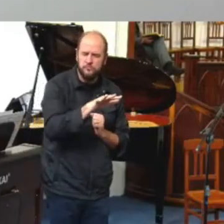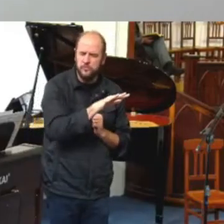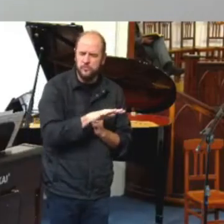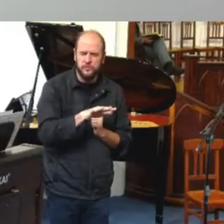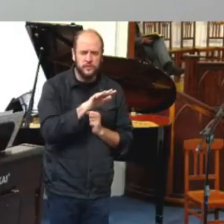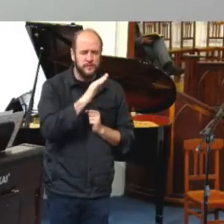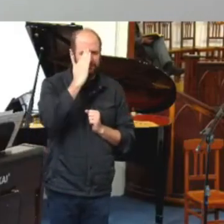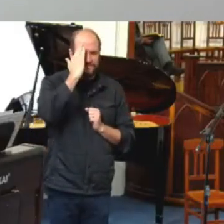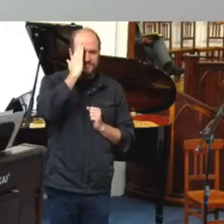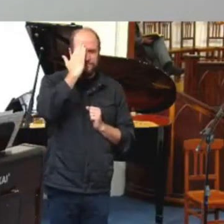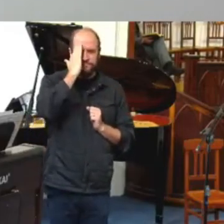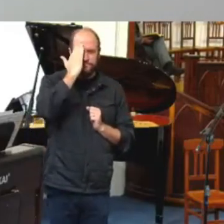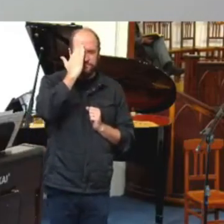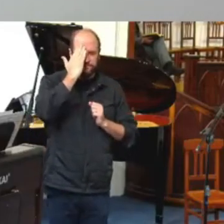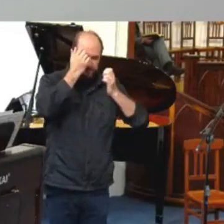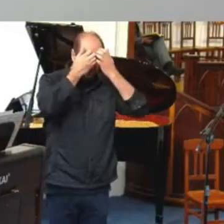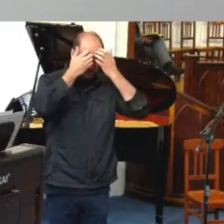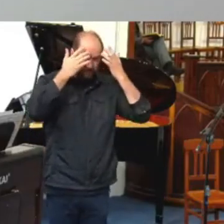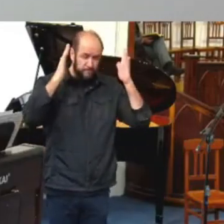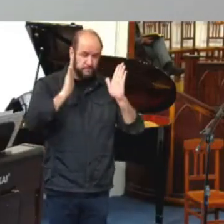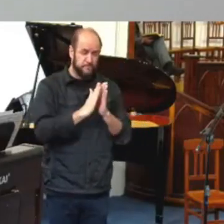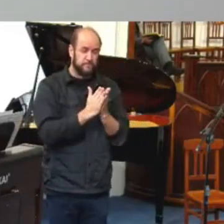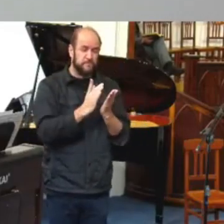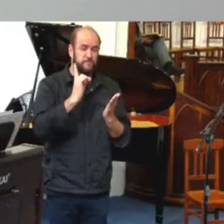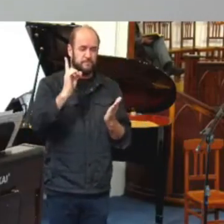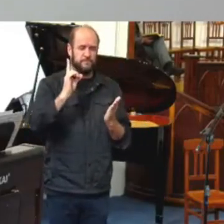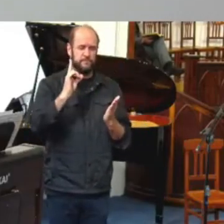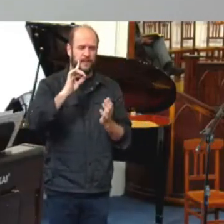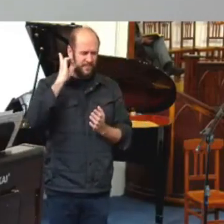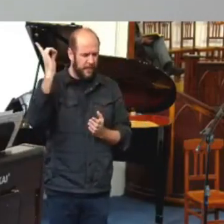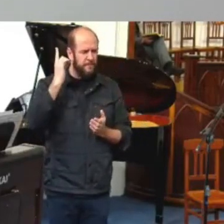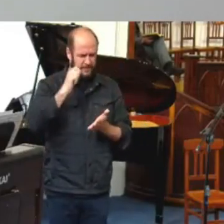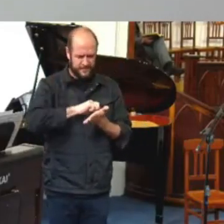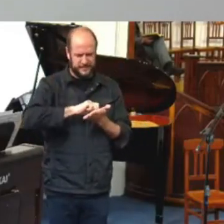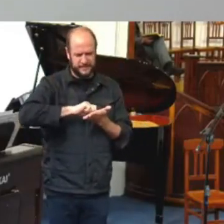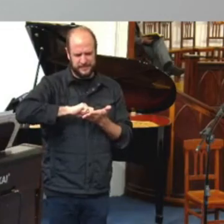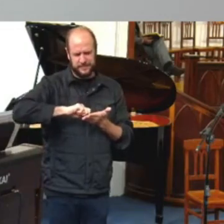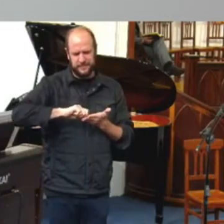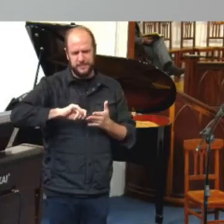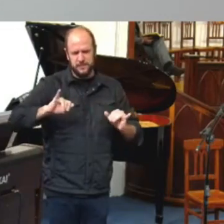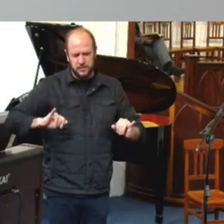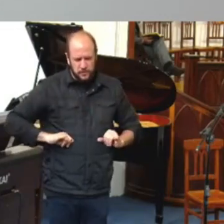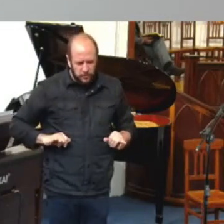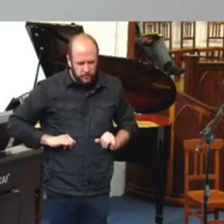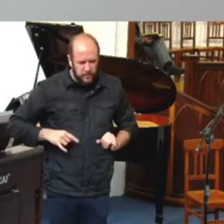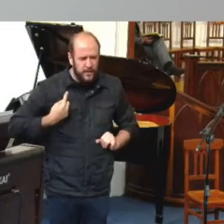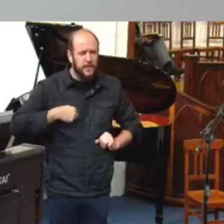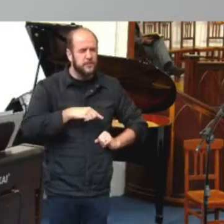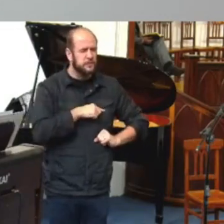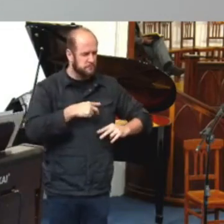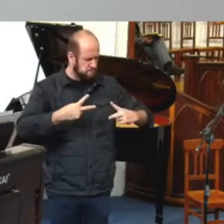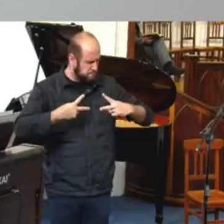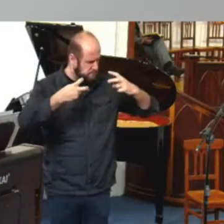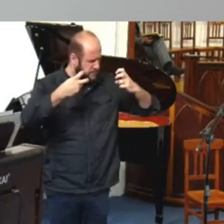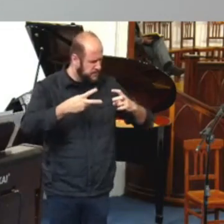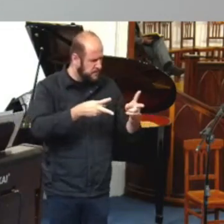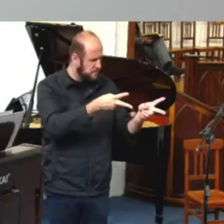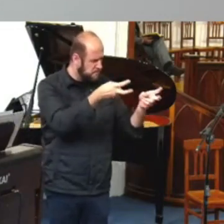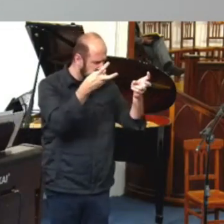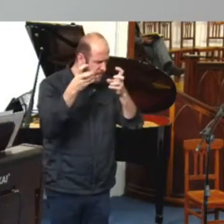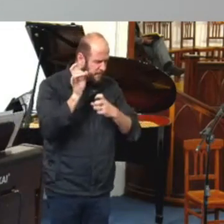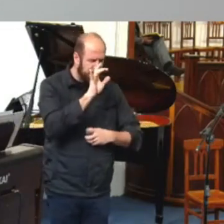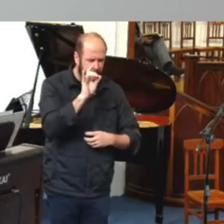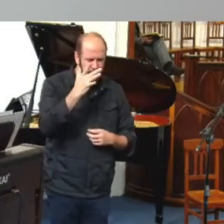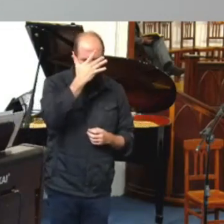luz da realidade de Davi, do sofrimento que ele tinha, nós possamos também olhar para os nossos sofrimentos